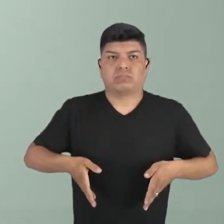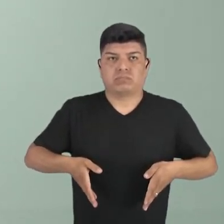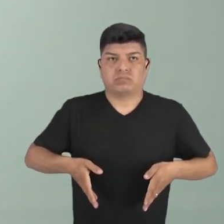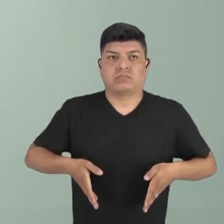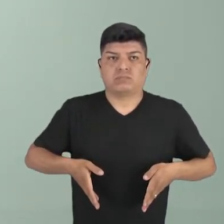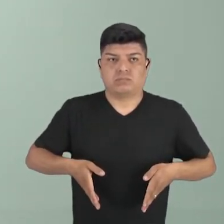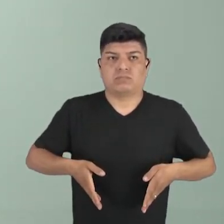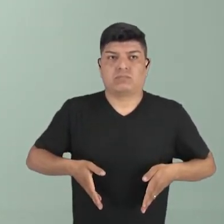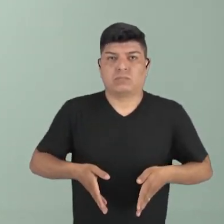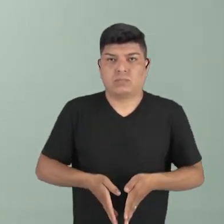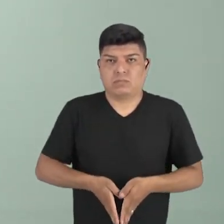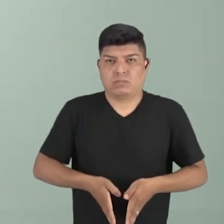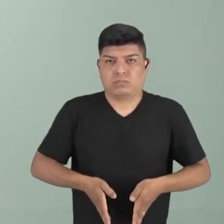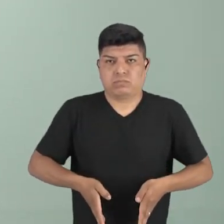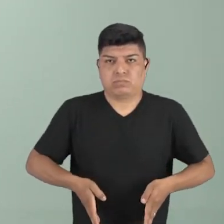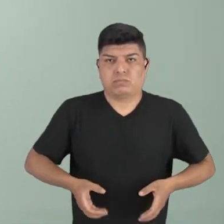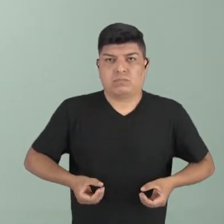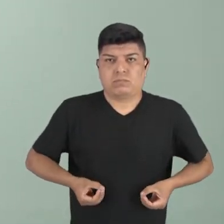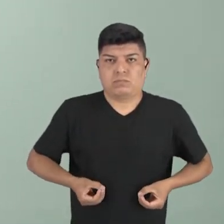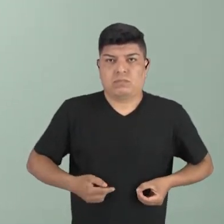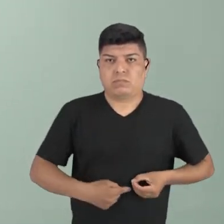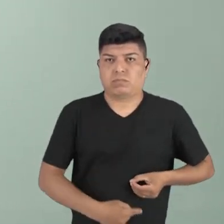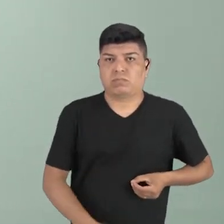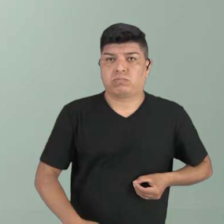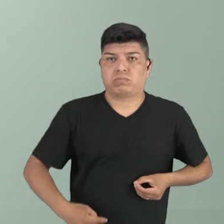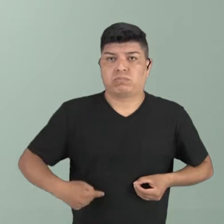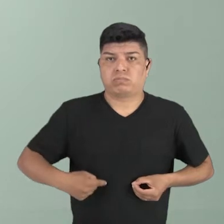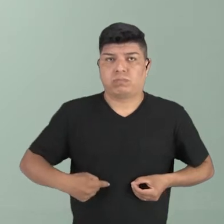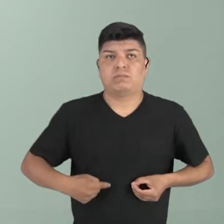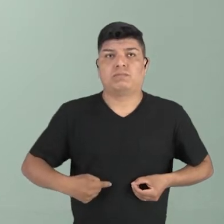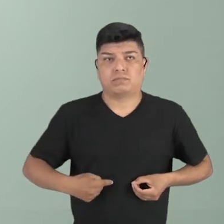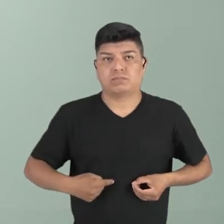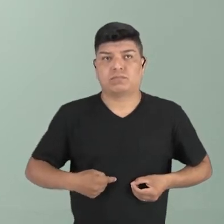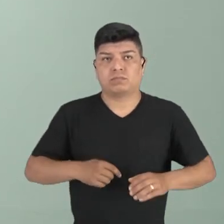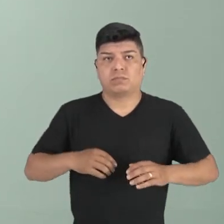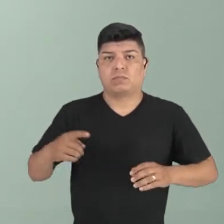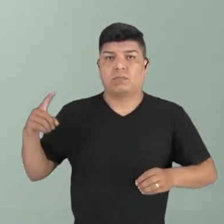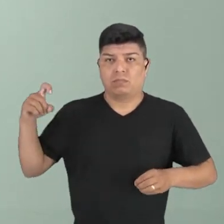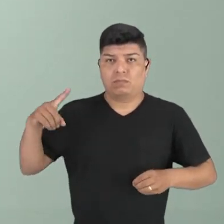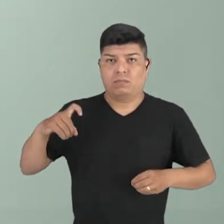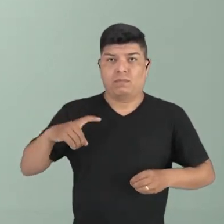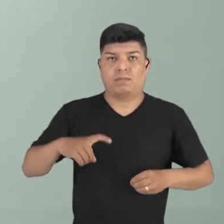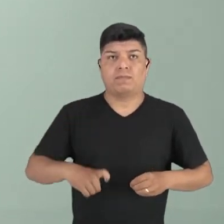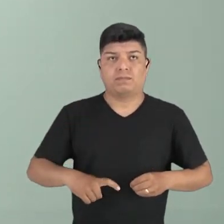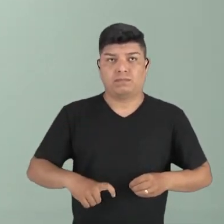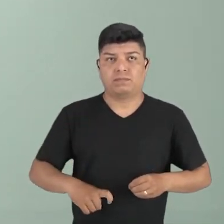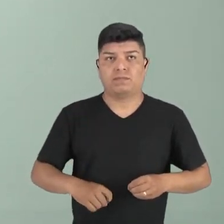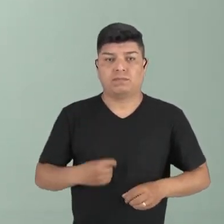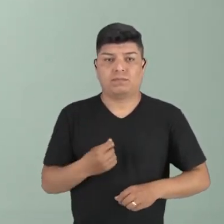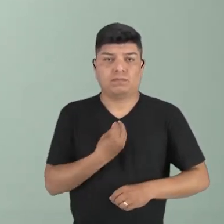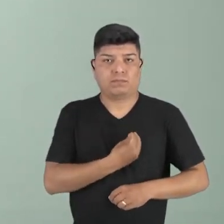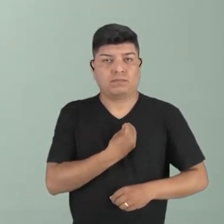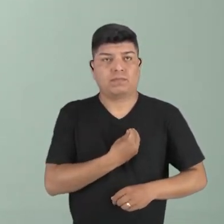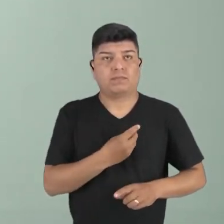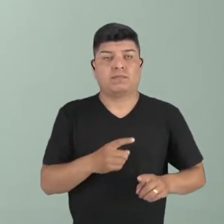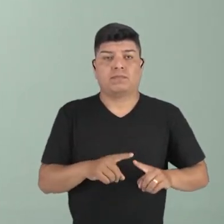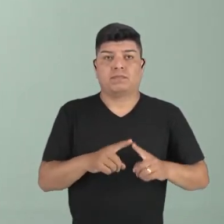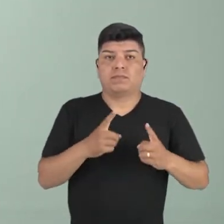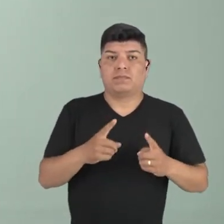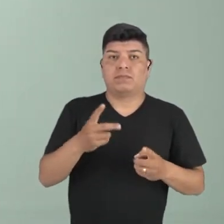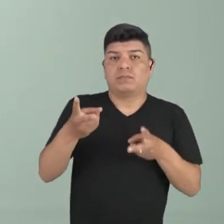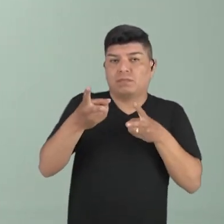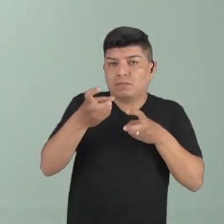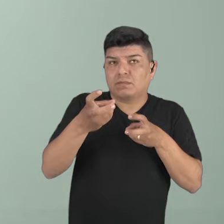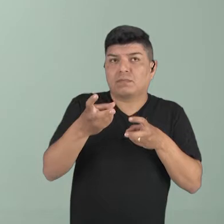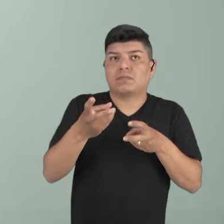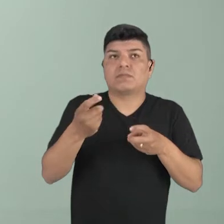vão dar todas as condições para que esse embrião venha se fixar ali e essa vida venha se desenvolver, certo? E aí, como vocês podem ver aí,